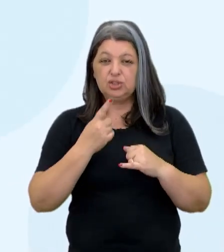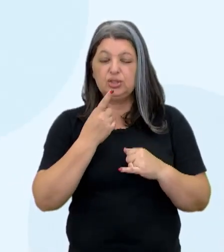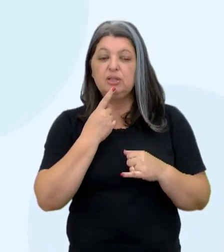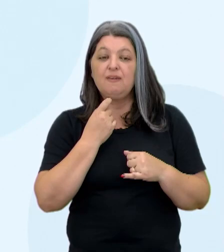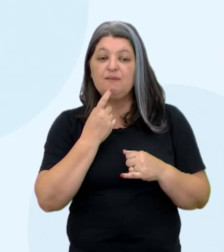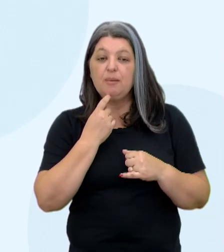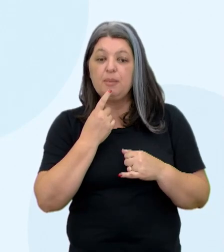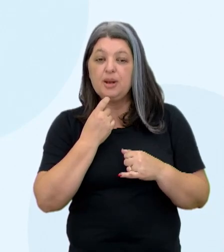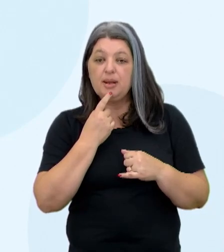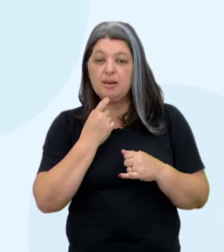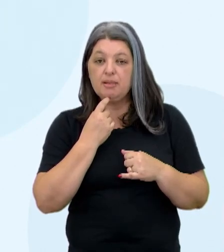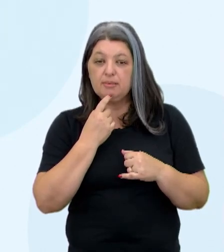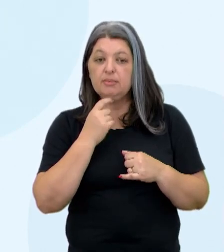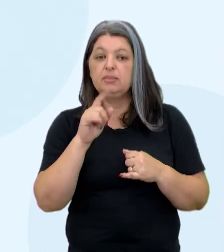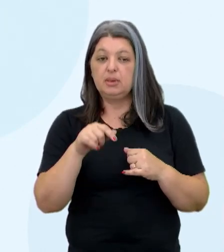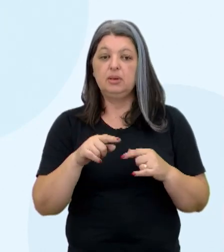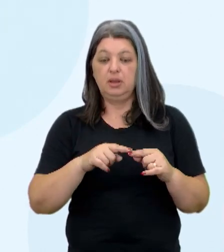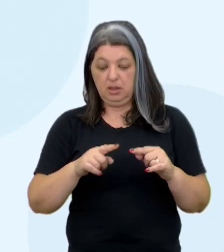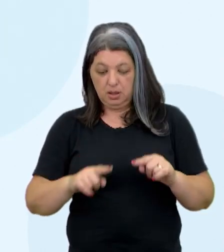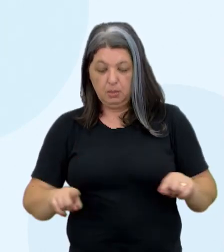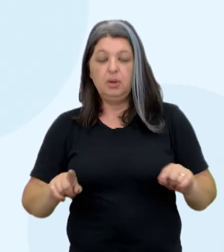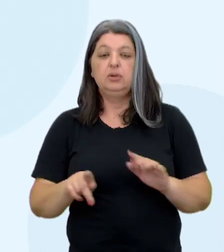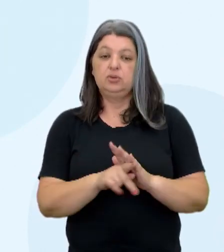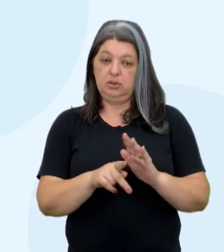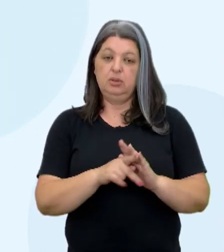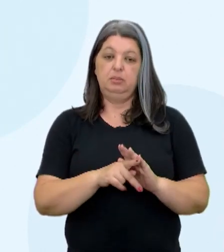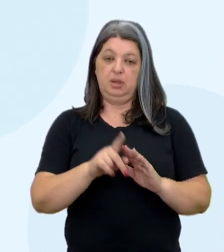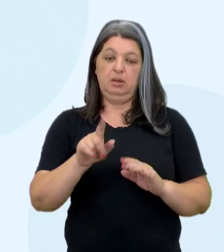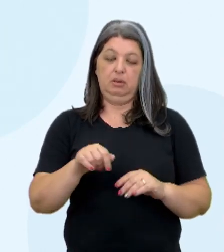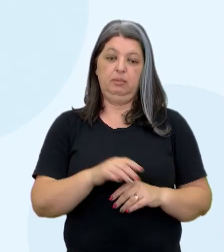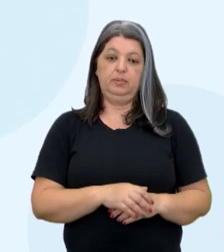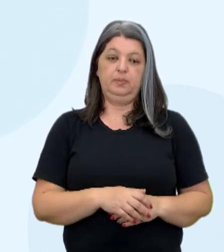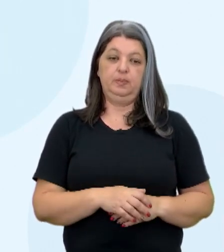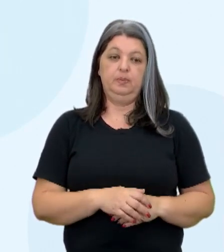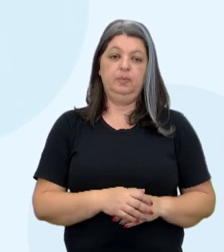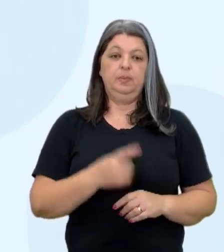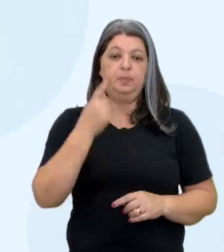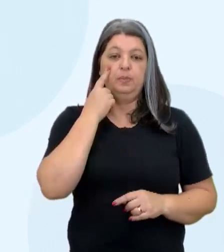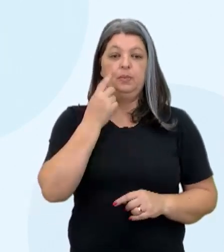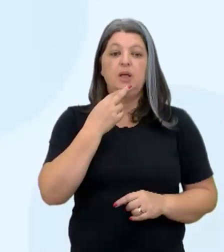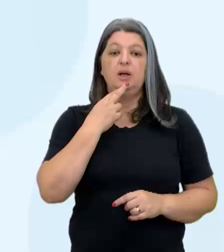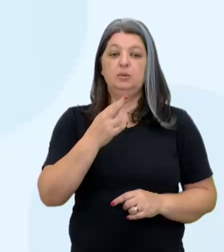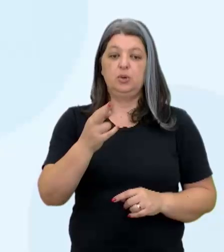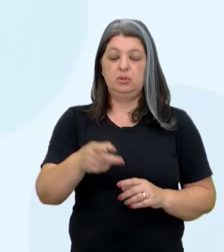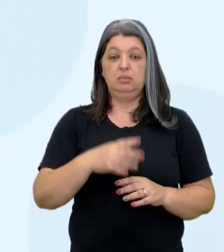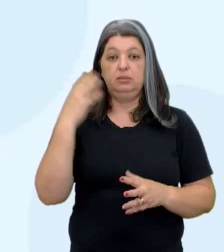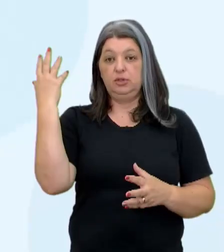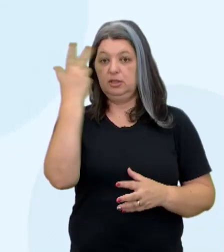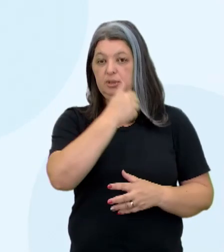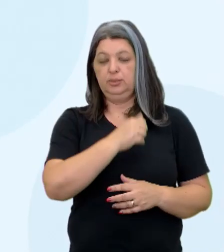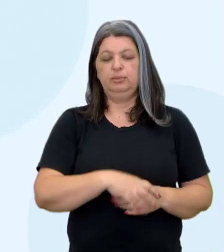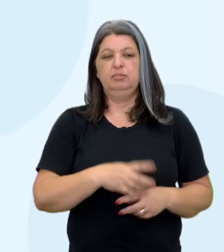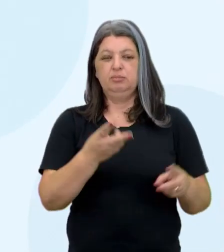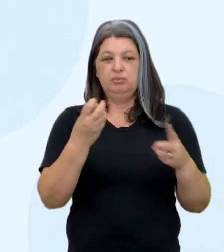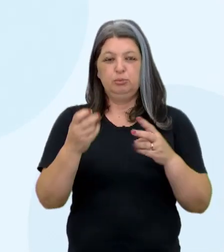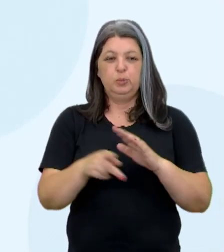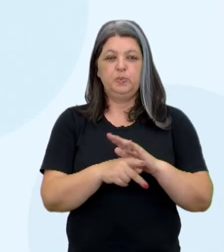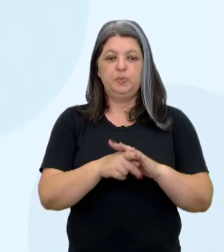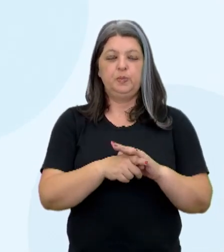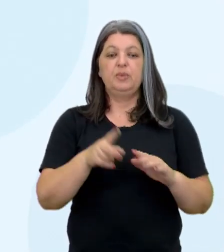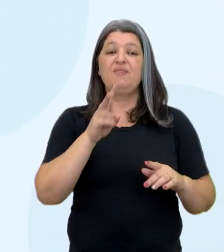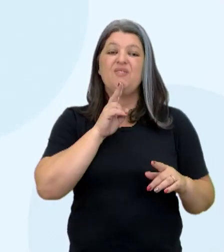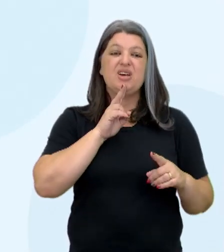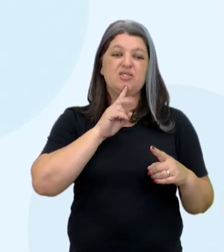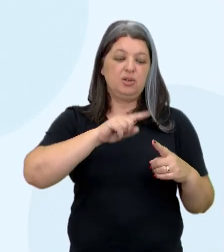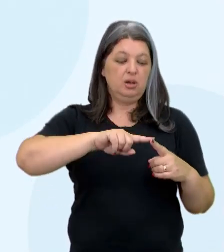aqui na metade. Então, aqui embaixo também vai ser na metade. Tudo bem? Então, vamos ver isso na resposta para ficar mais bonito, ó. Observa bem, a curva verde